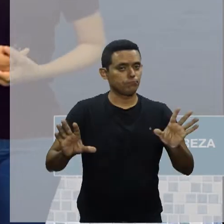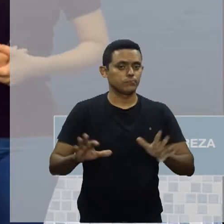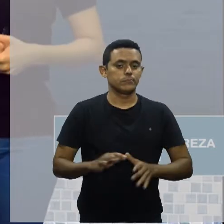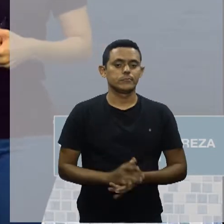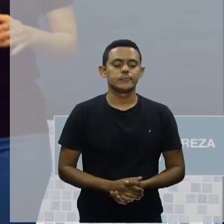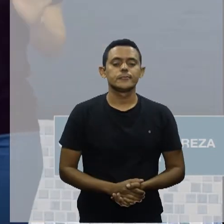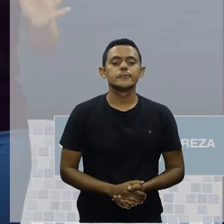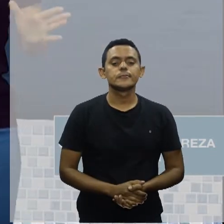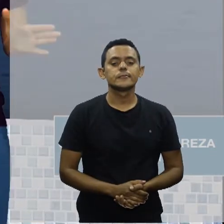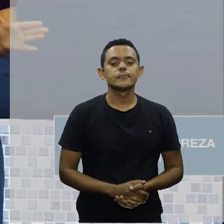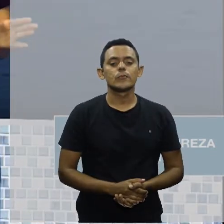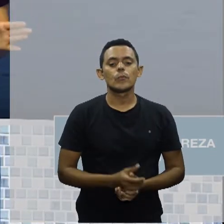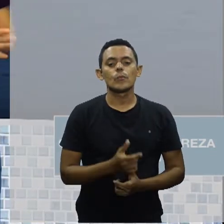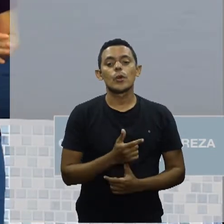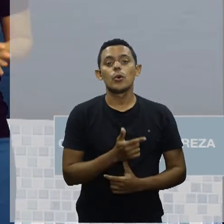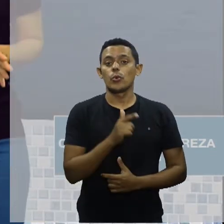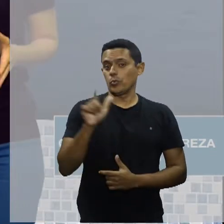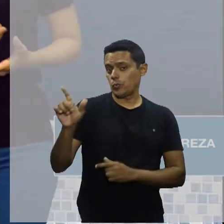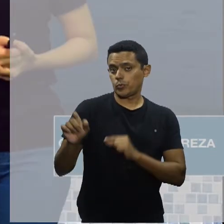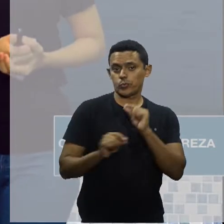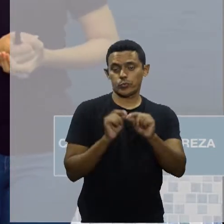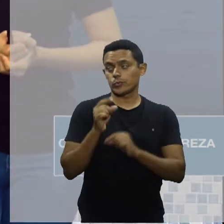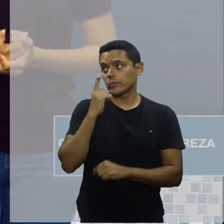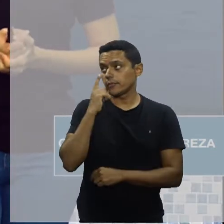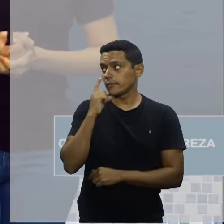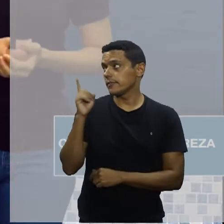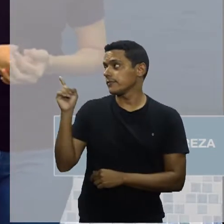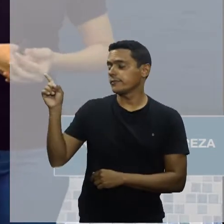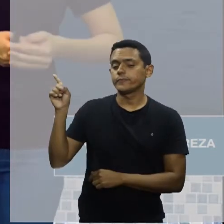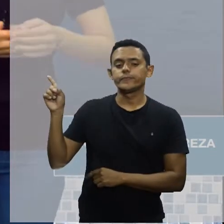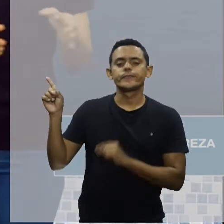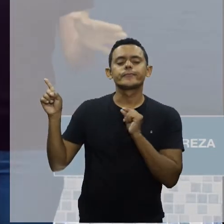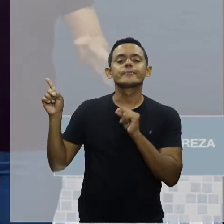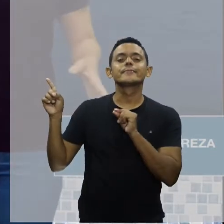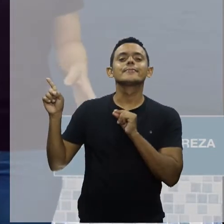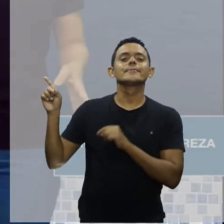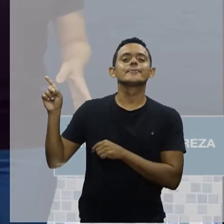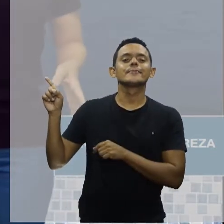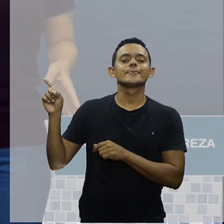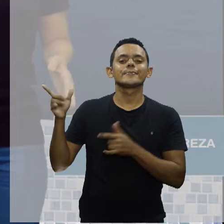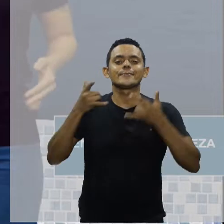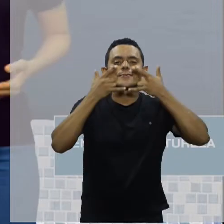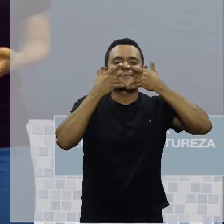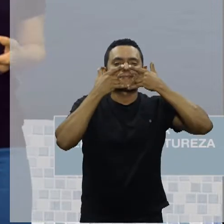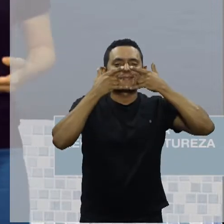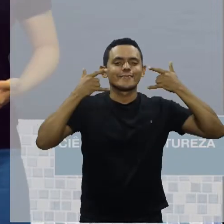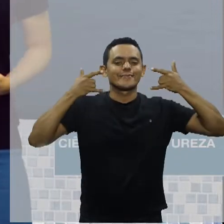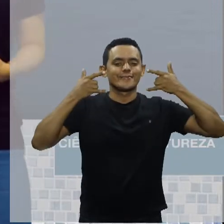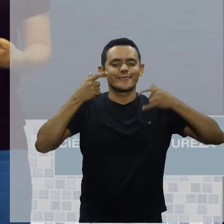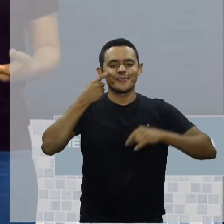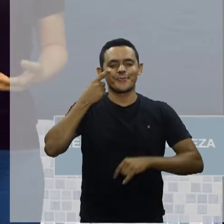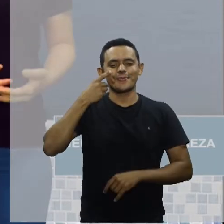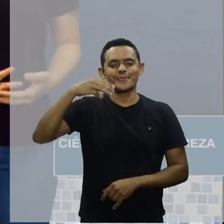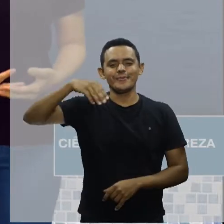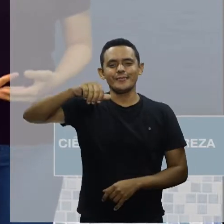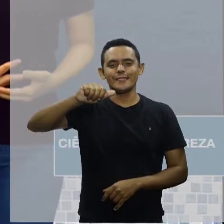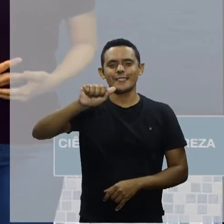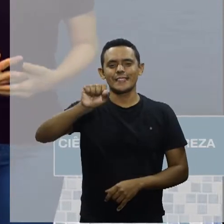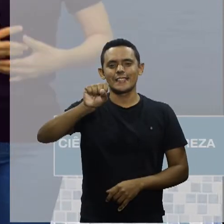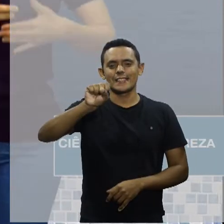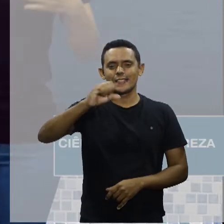Bom, no slide 14, a gente traz aí uma das medidas mais importantes e que ainda há muita controvérsia,